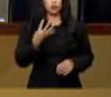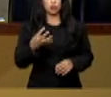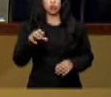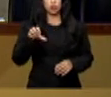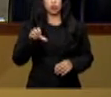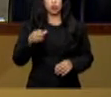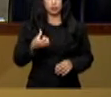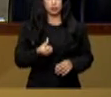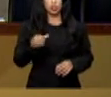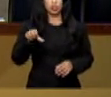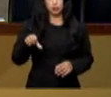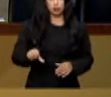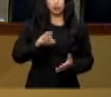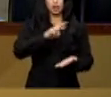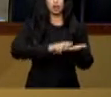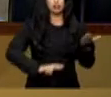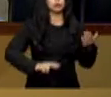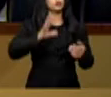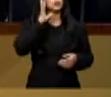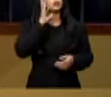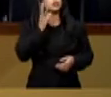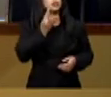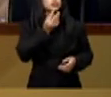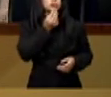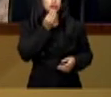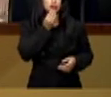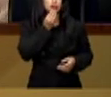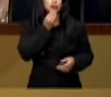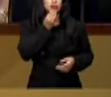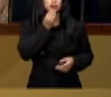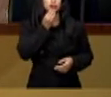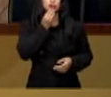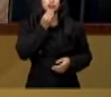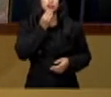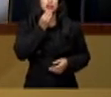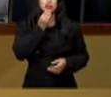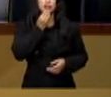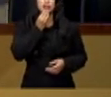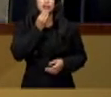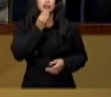5469, da relatoria do ministro Dias Toffoli, e